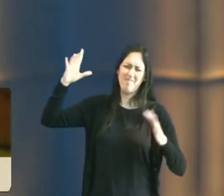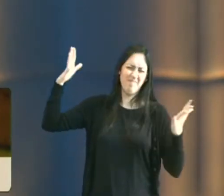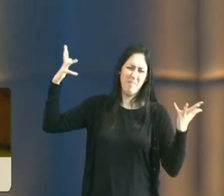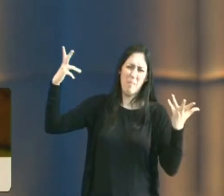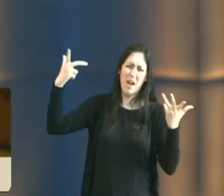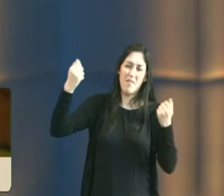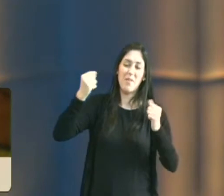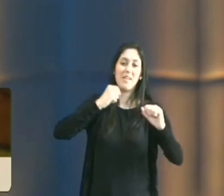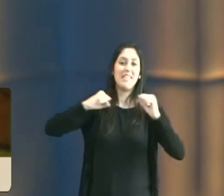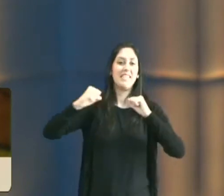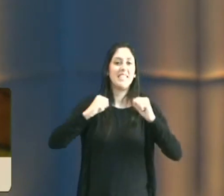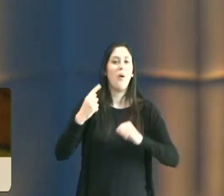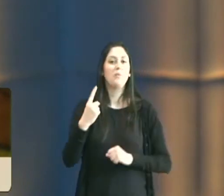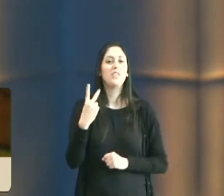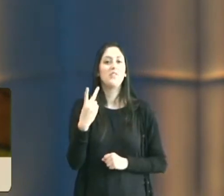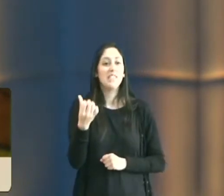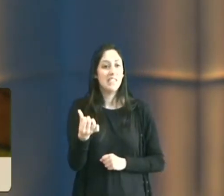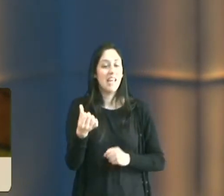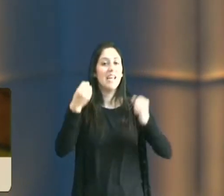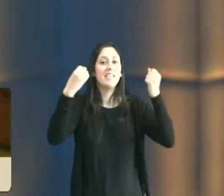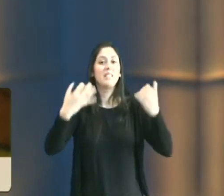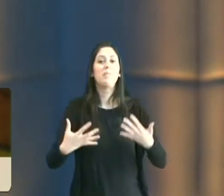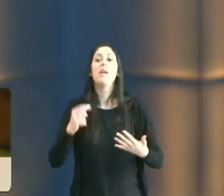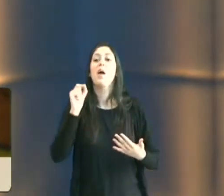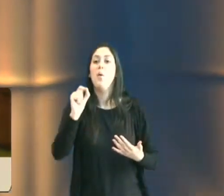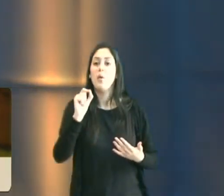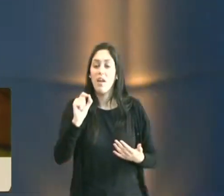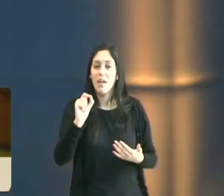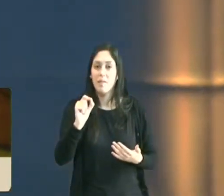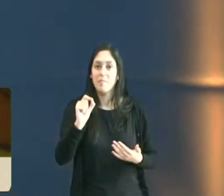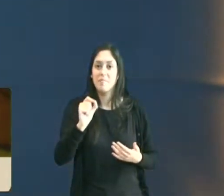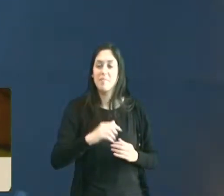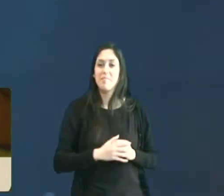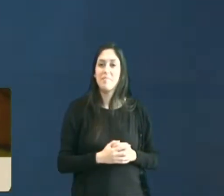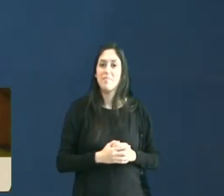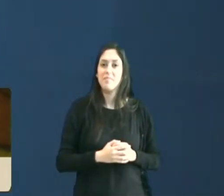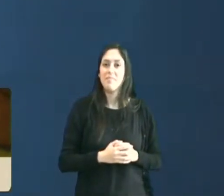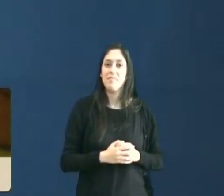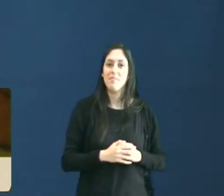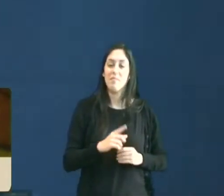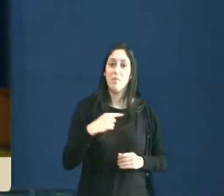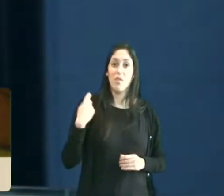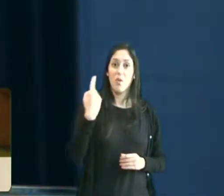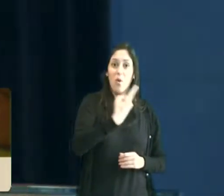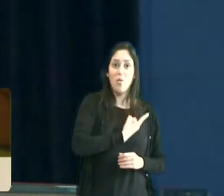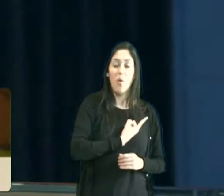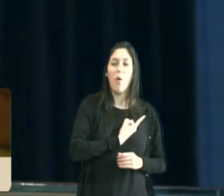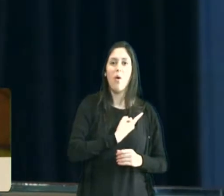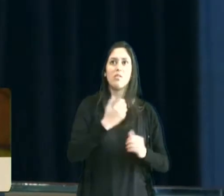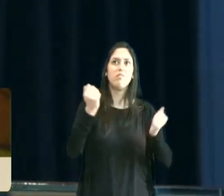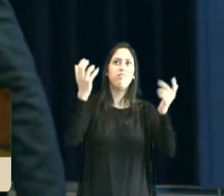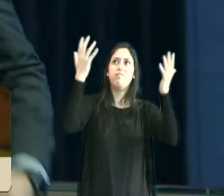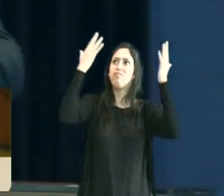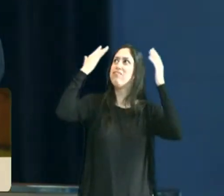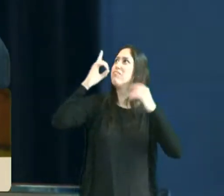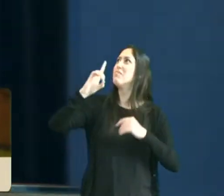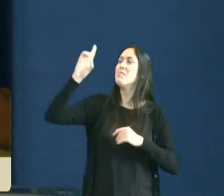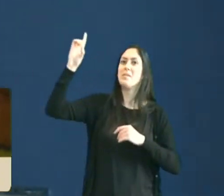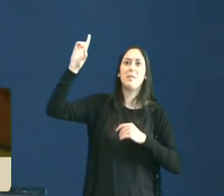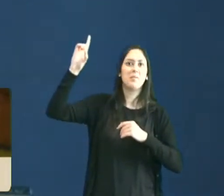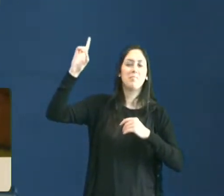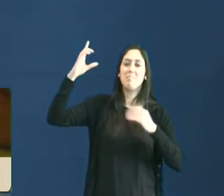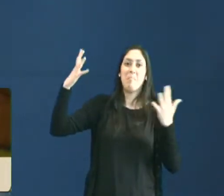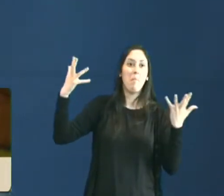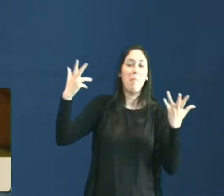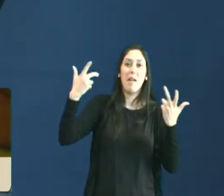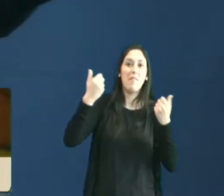Salmo 126, ele vai dizer: quando o Senhor restaurou a nossa sorte, ficamos como quem sonha. A nossa boca